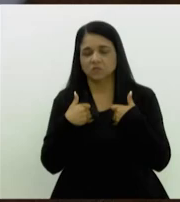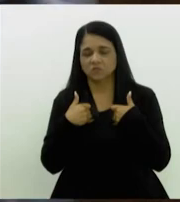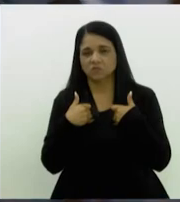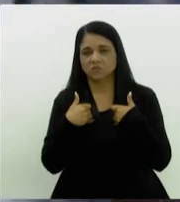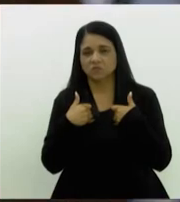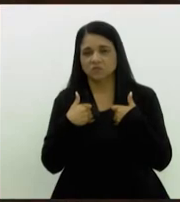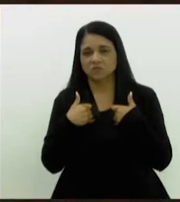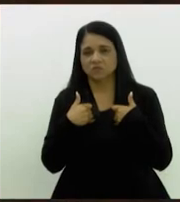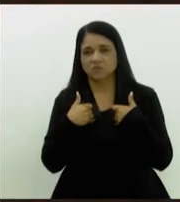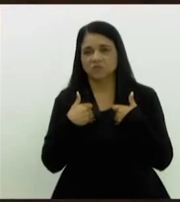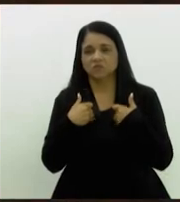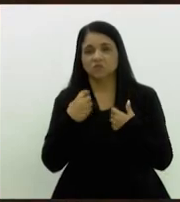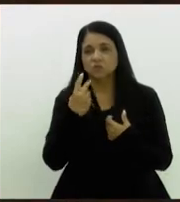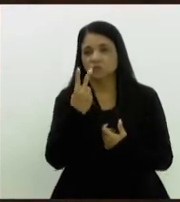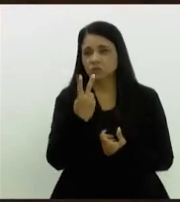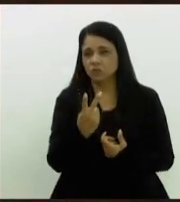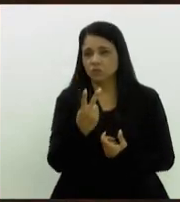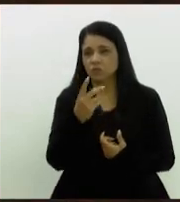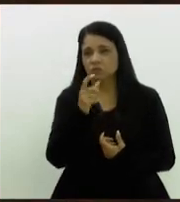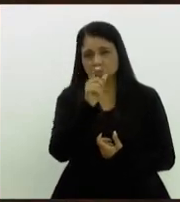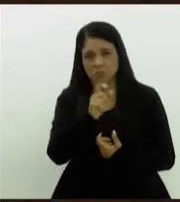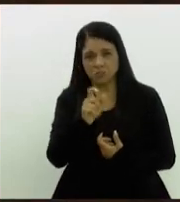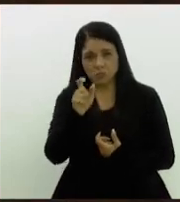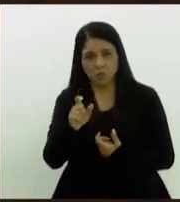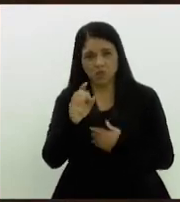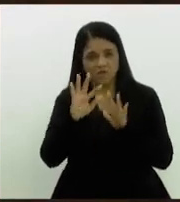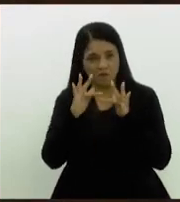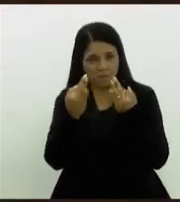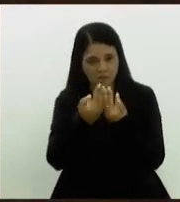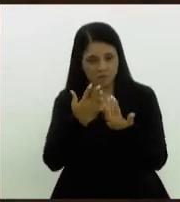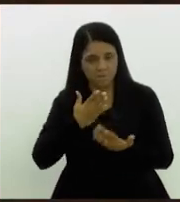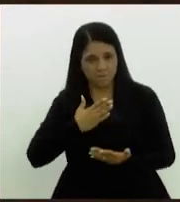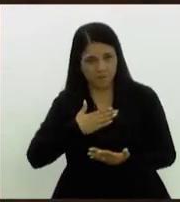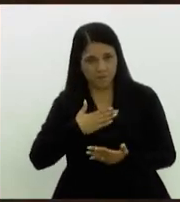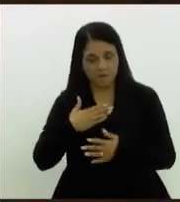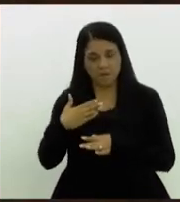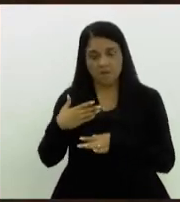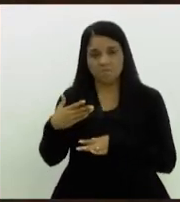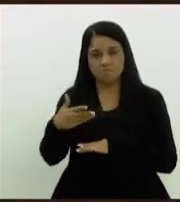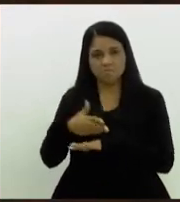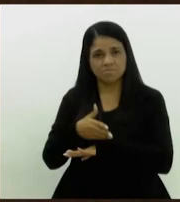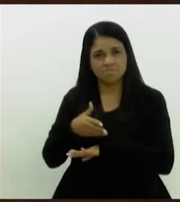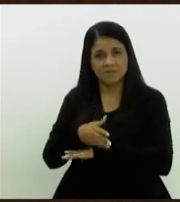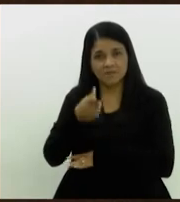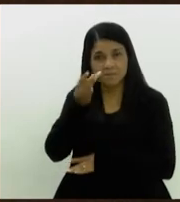eu tenho duas pessoas da minha família presentes hoje nesta casa,